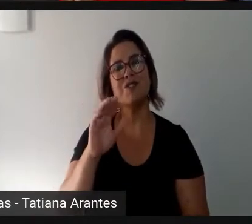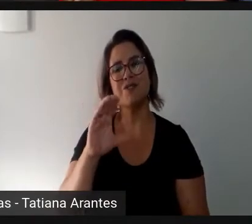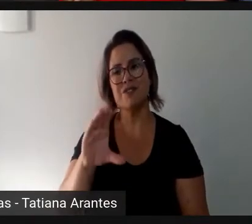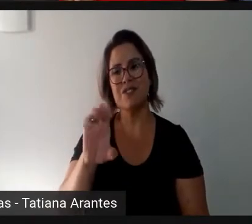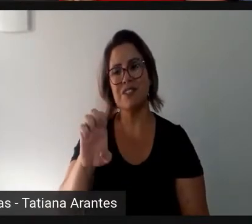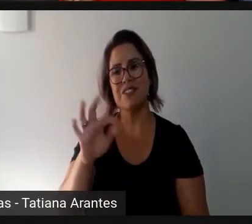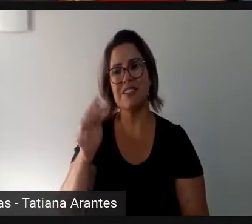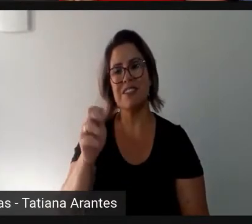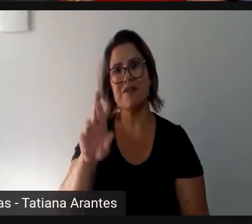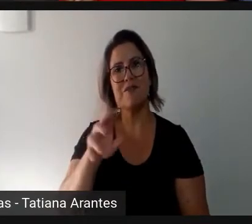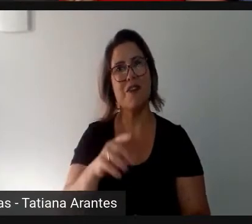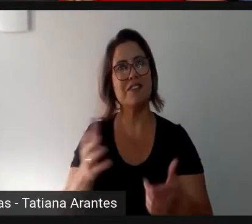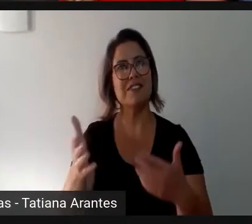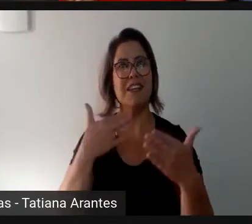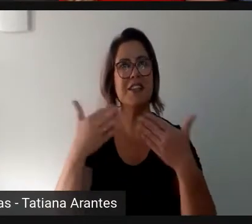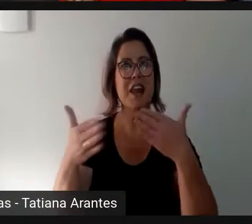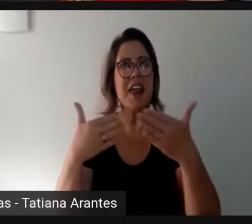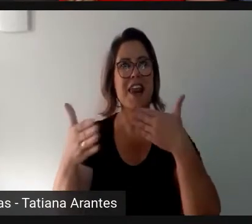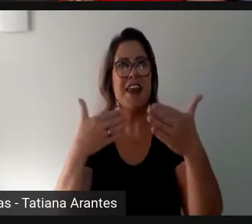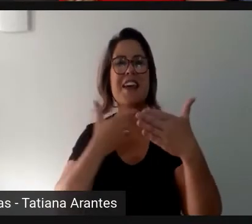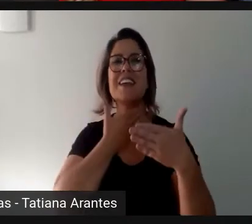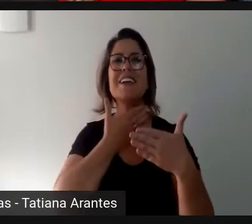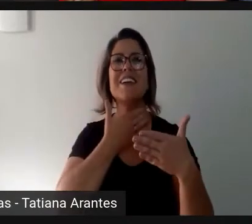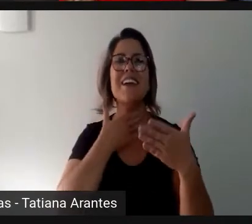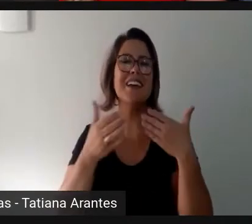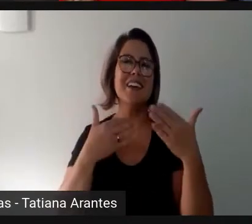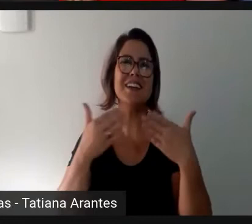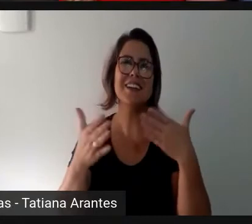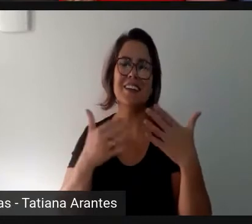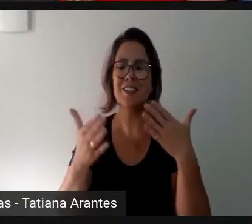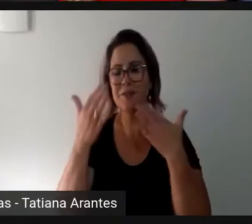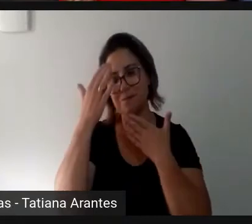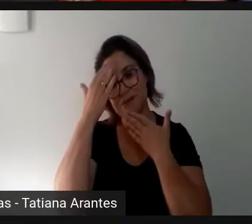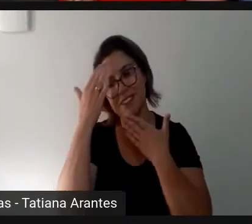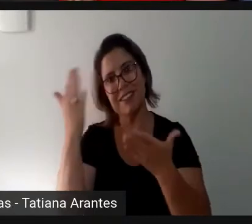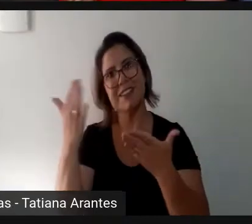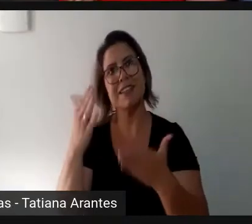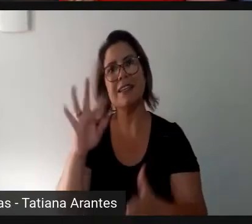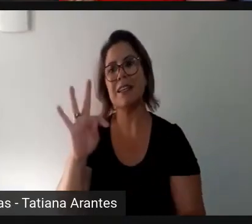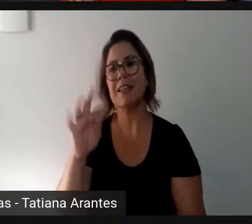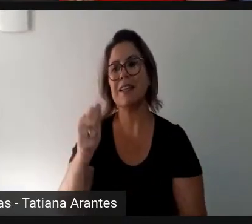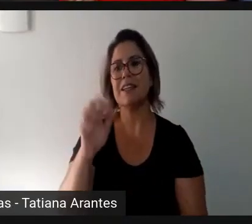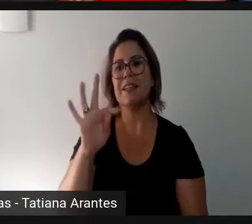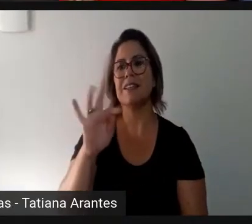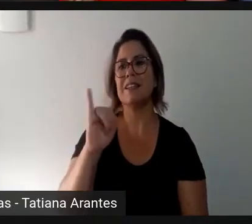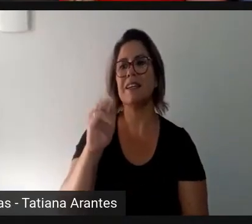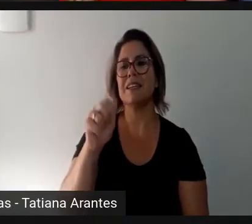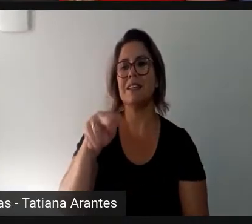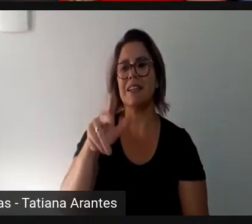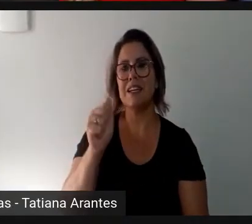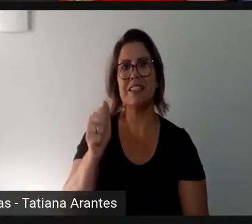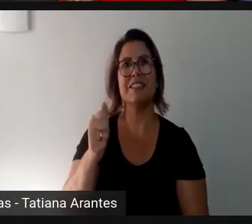Legal mesmo. Poderia continuar até. Obrigado. Tatiana,